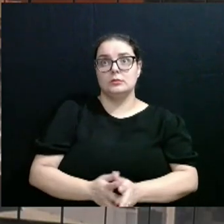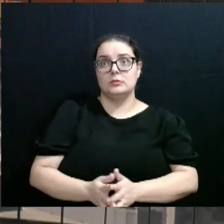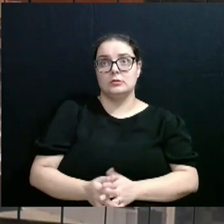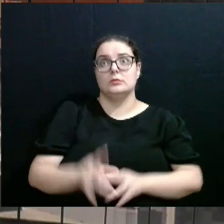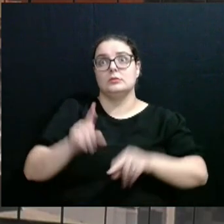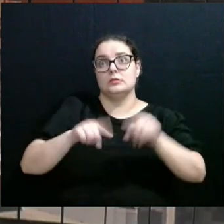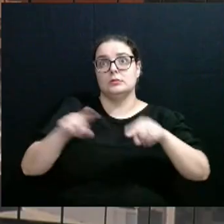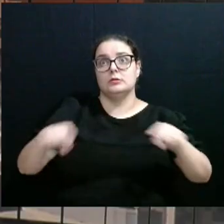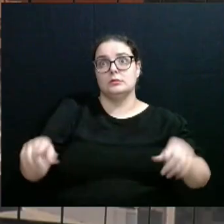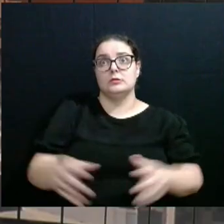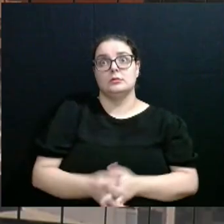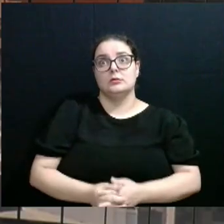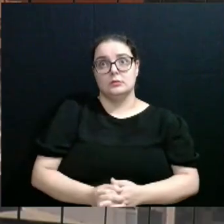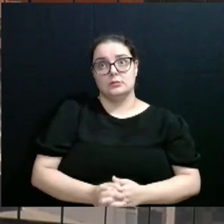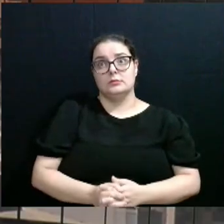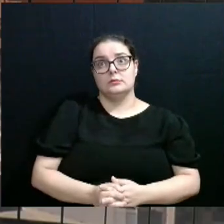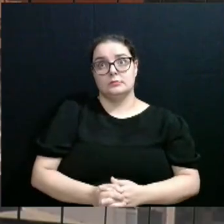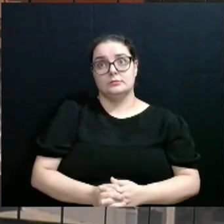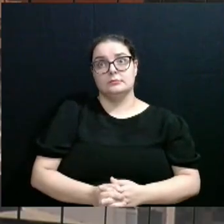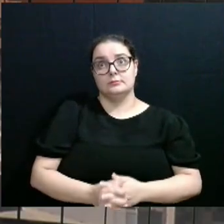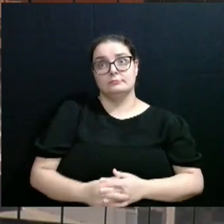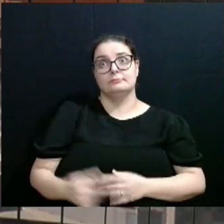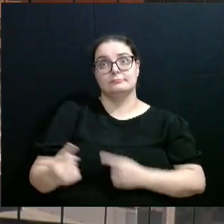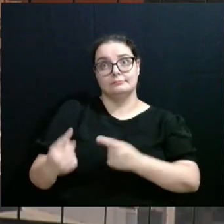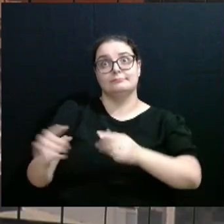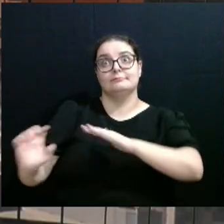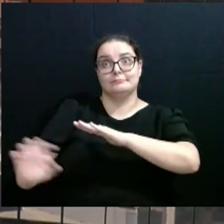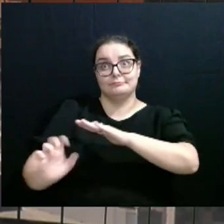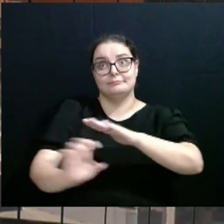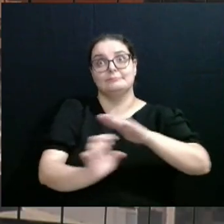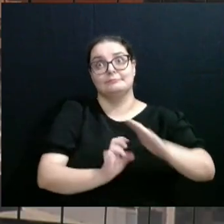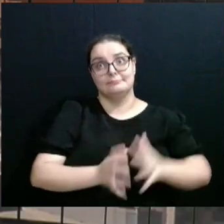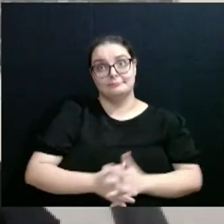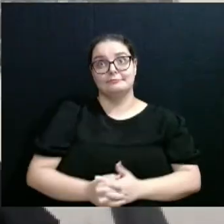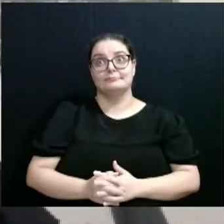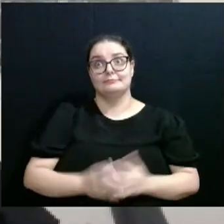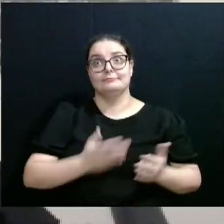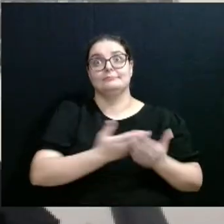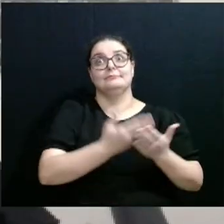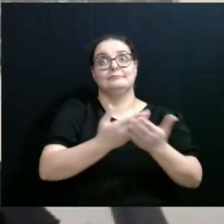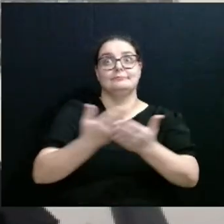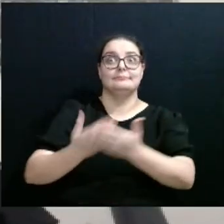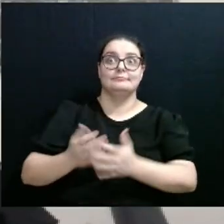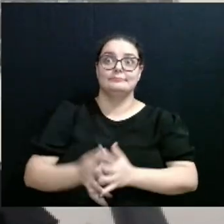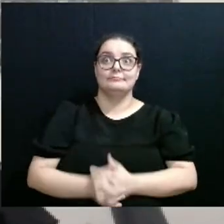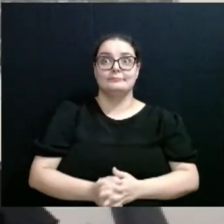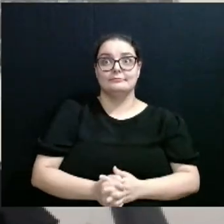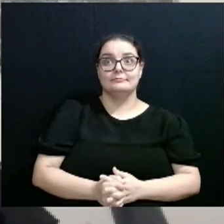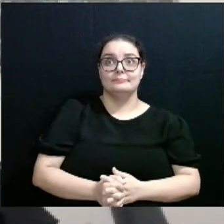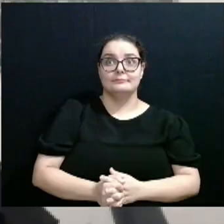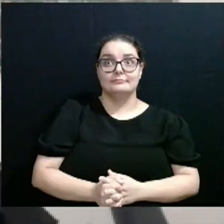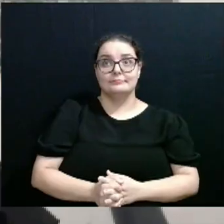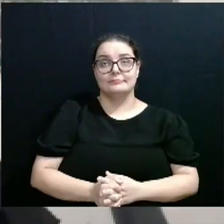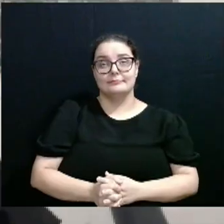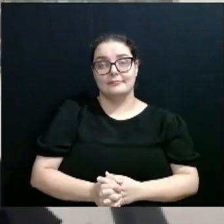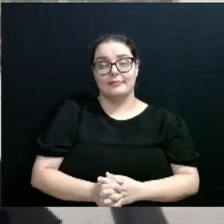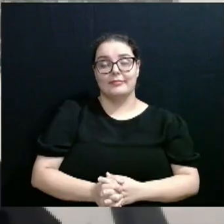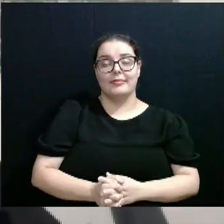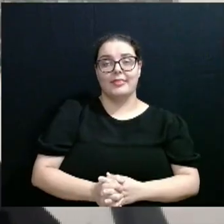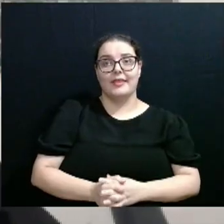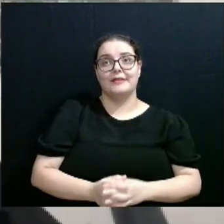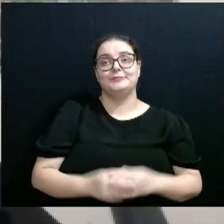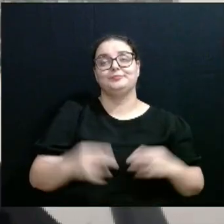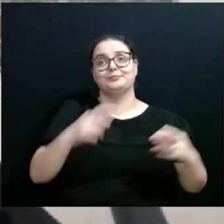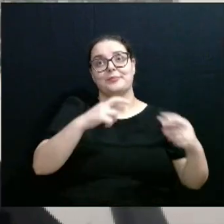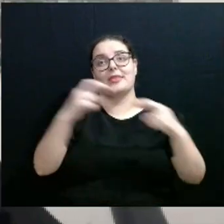empresa aí tem que fazer esse dimensionamento, esse estudo. Isso. Que leva em consideração